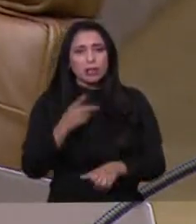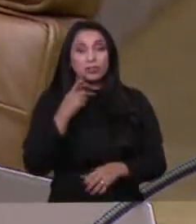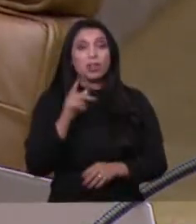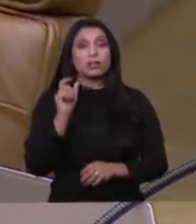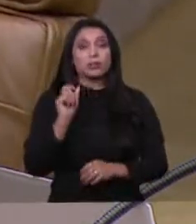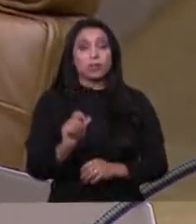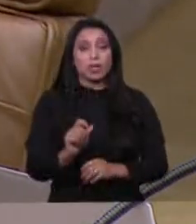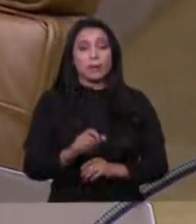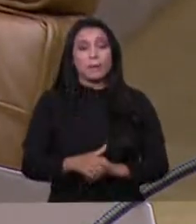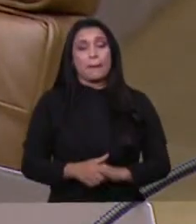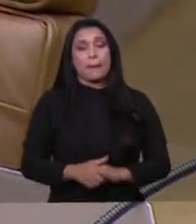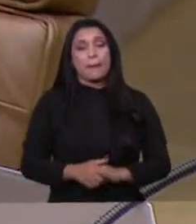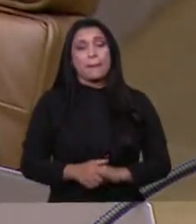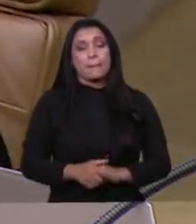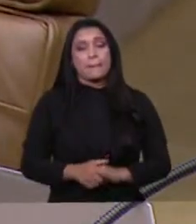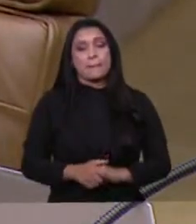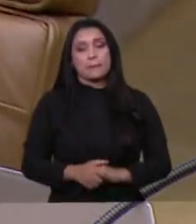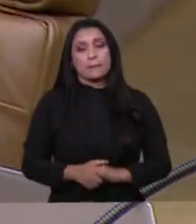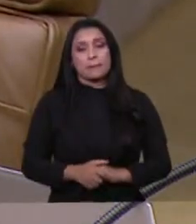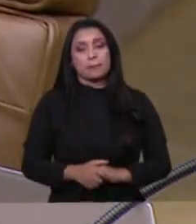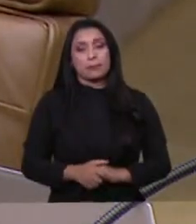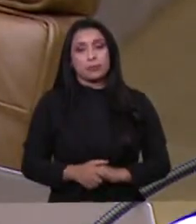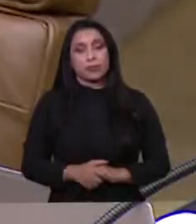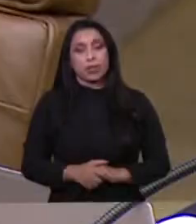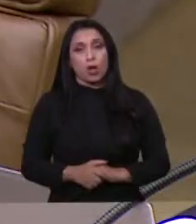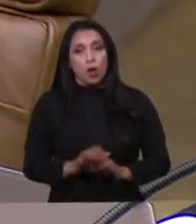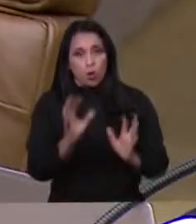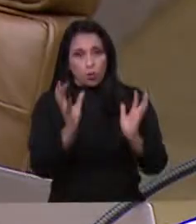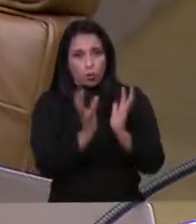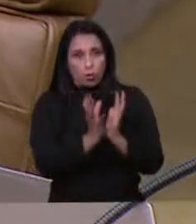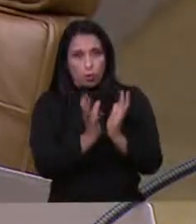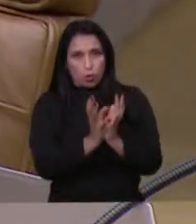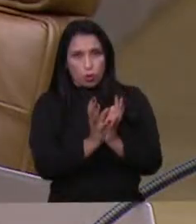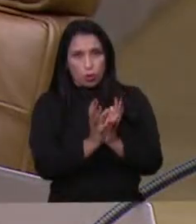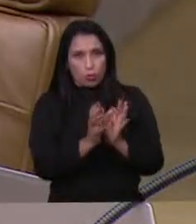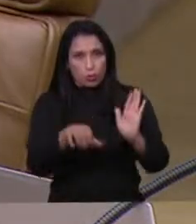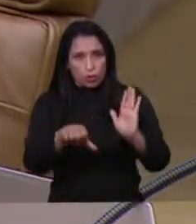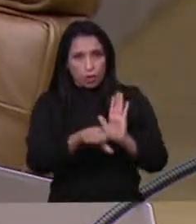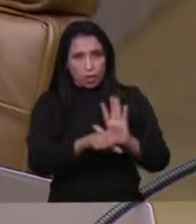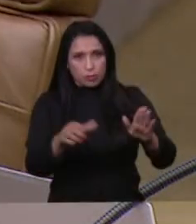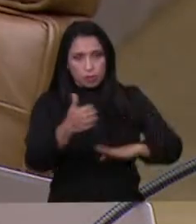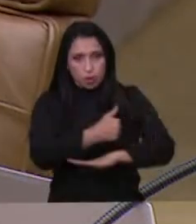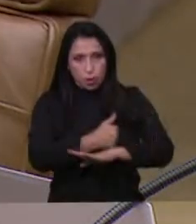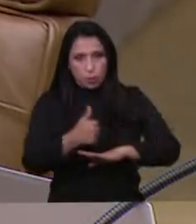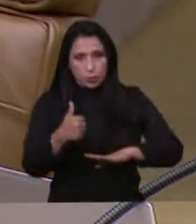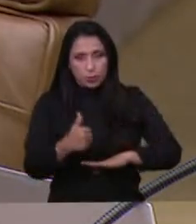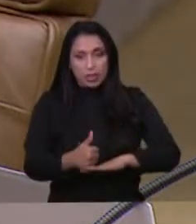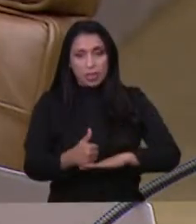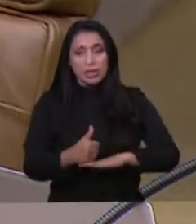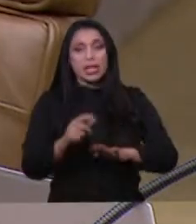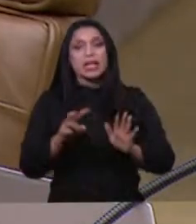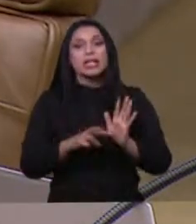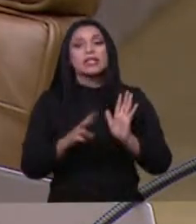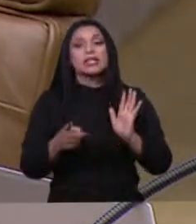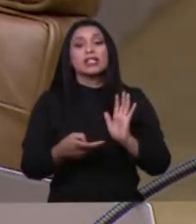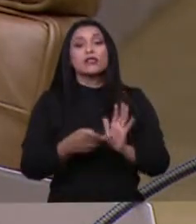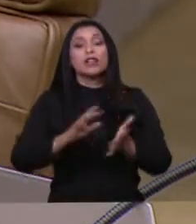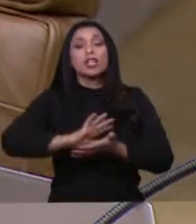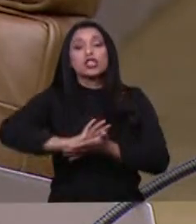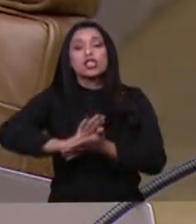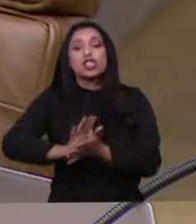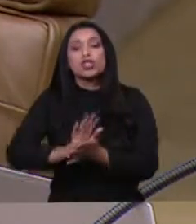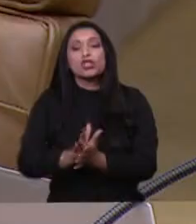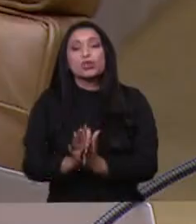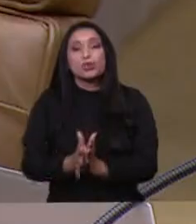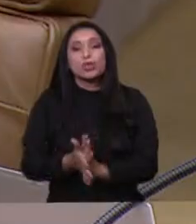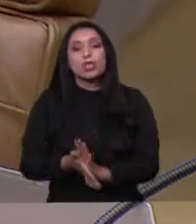que para golpistas dessa natureza, criminosos, o golpe de Estado significa destruir a fé